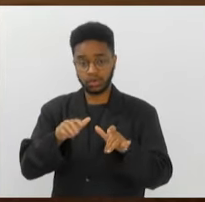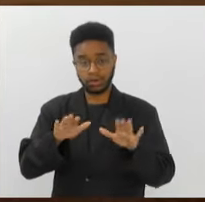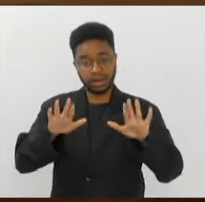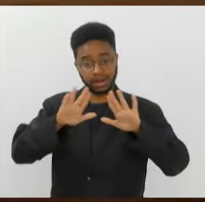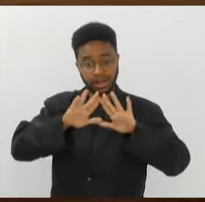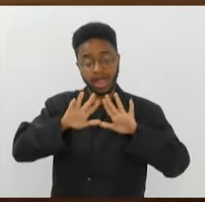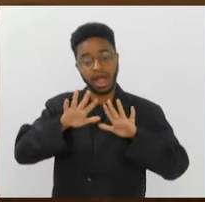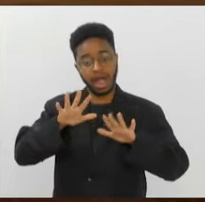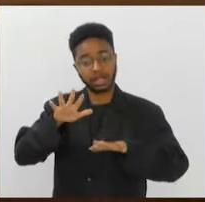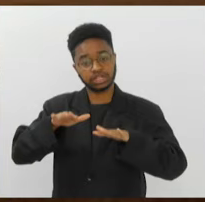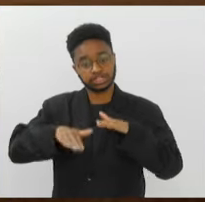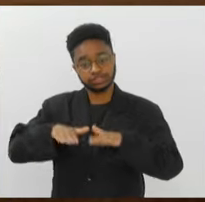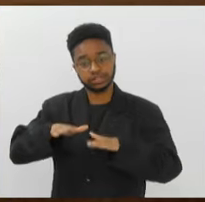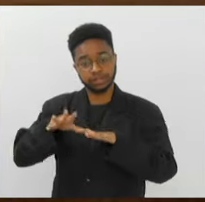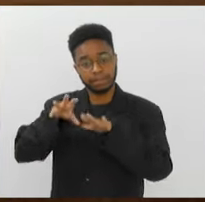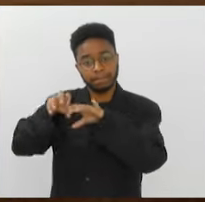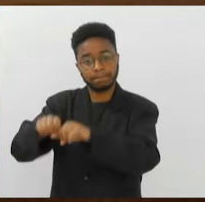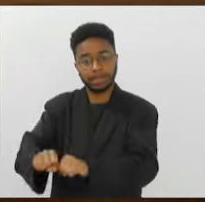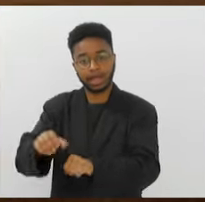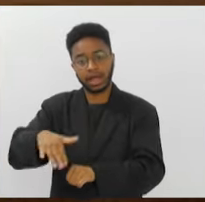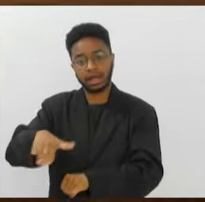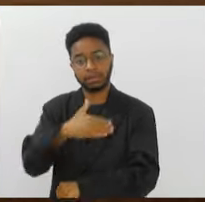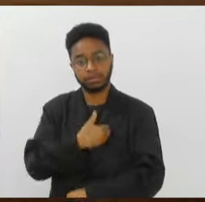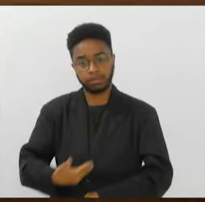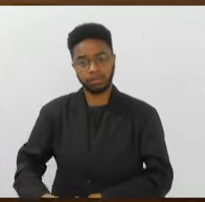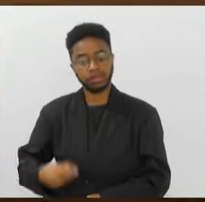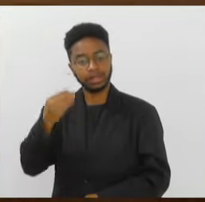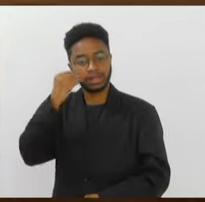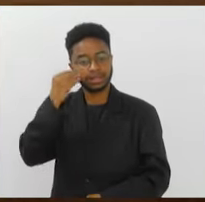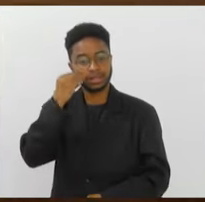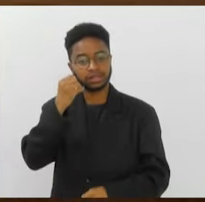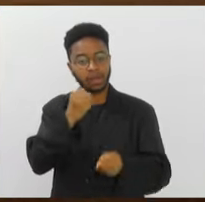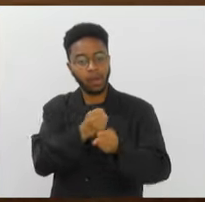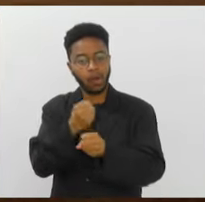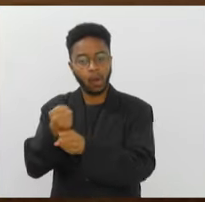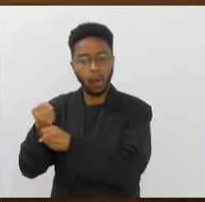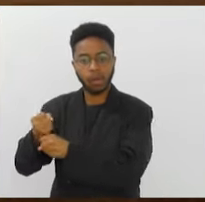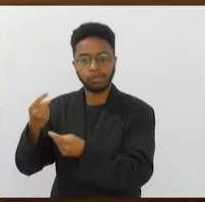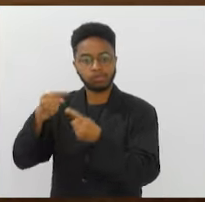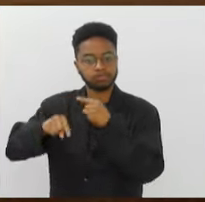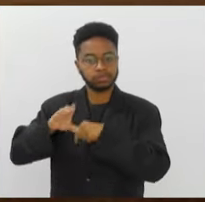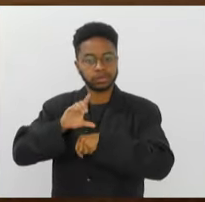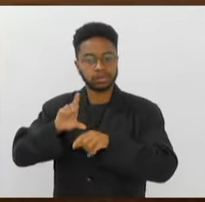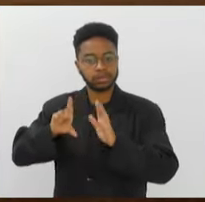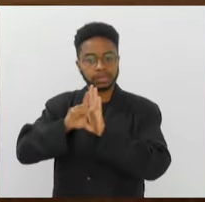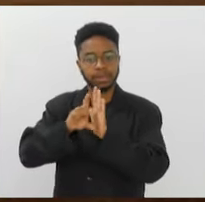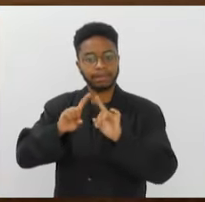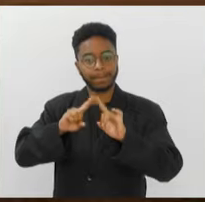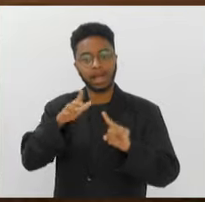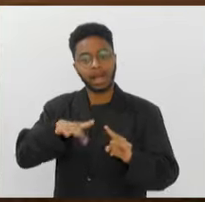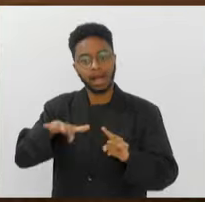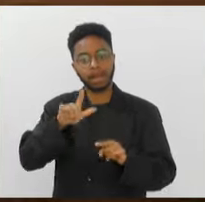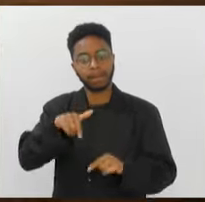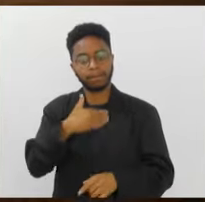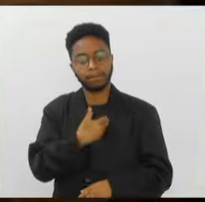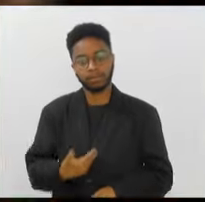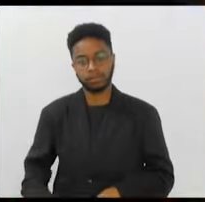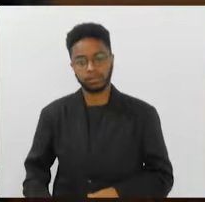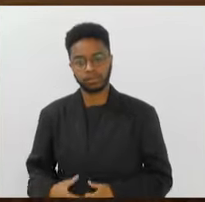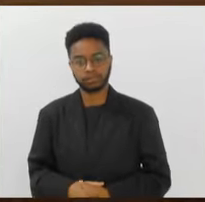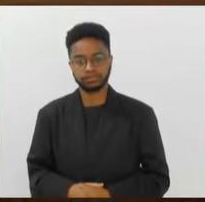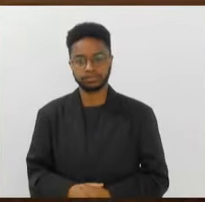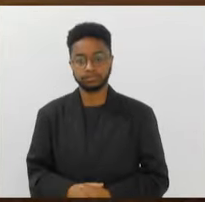apropriam de terras públicas e tentam fazer loteamentos ilegais em terras públicas. Outra coisa, o